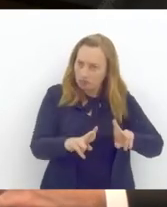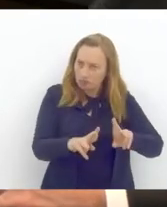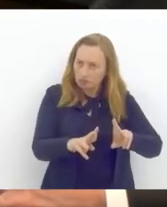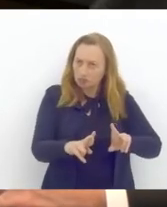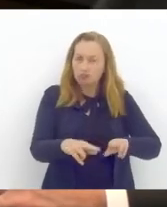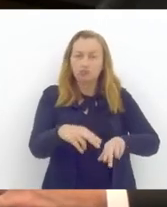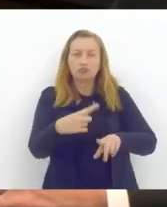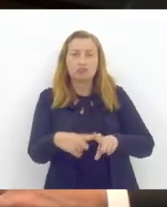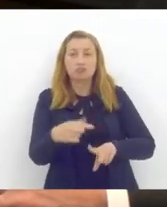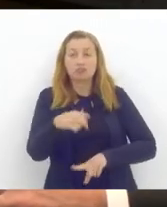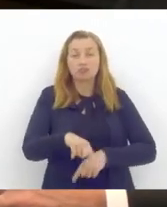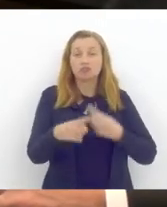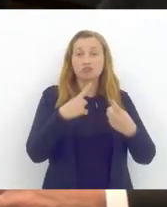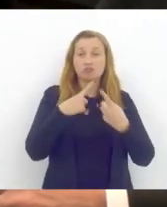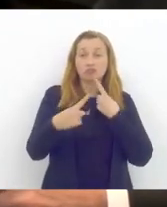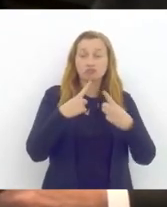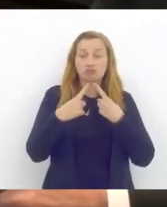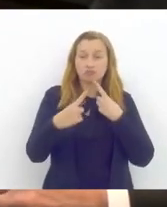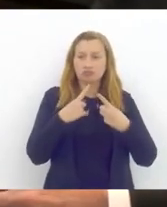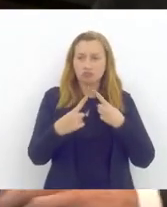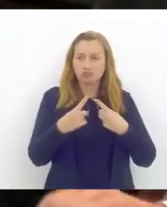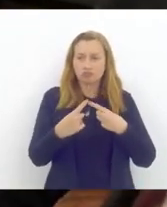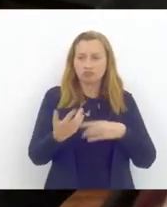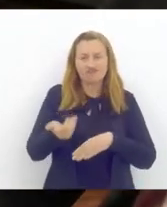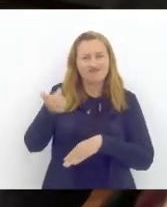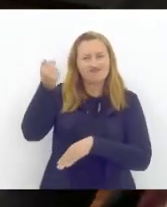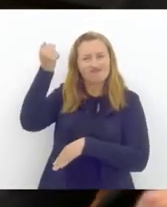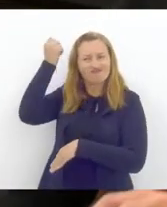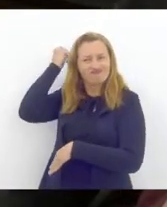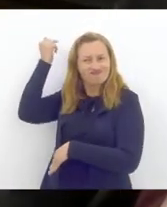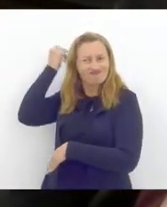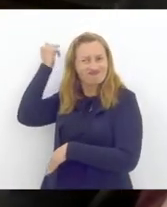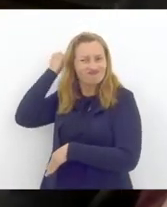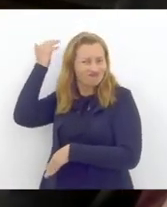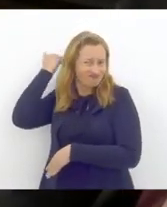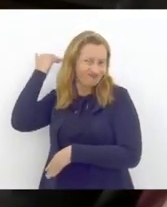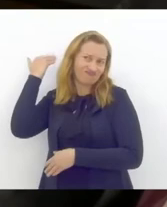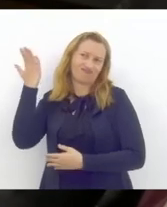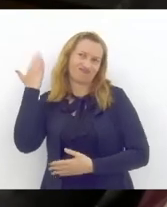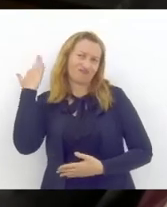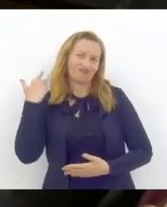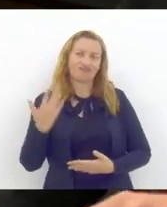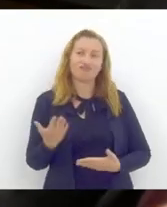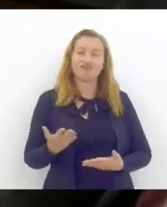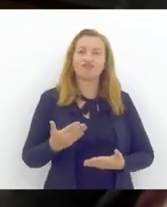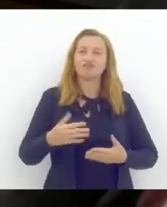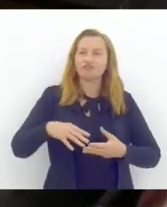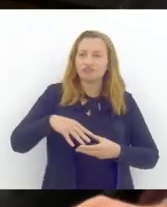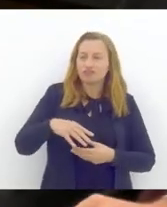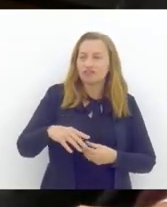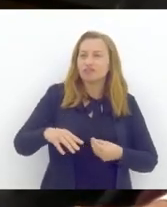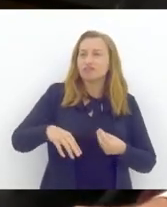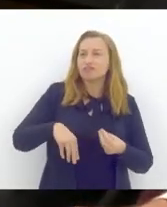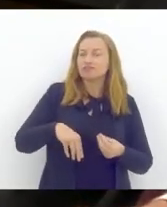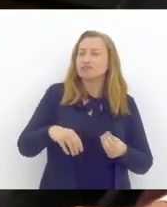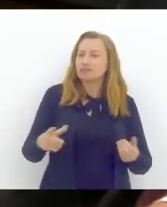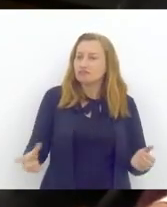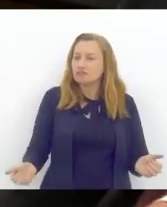uma discussão que deveria ter sido lá atrás, que envolve os